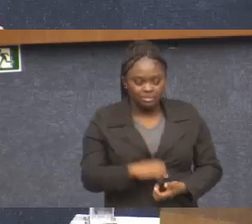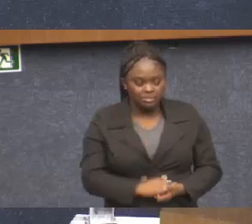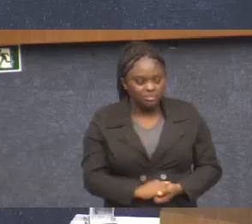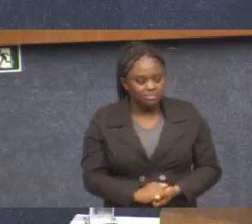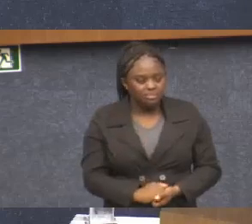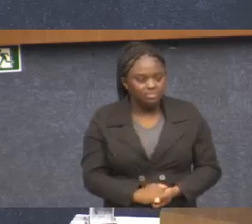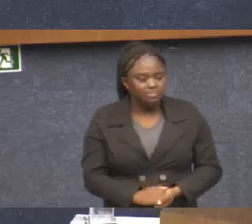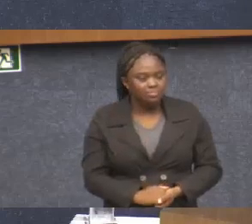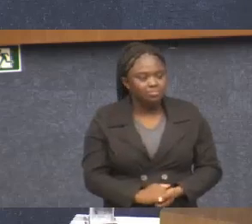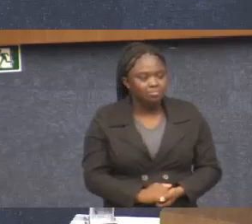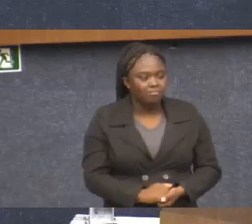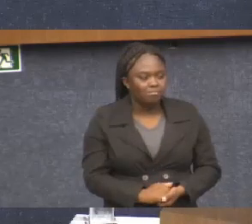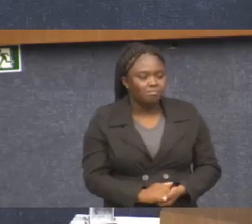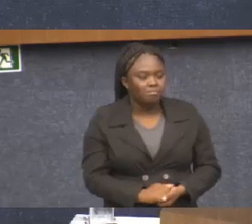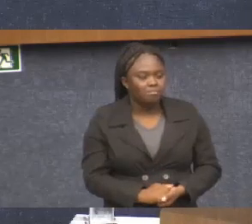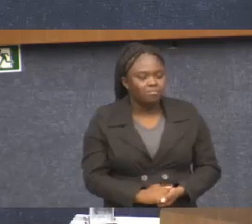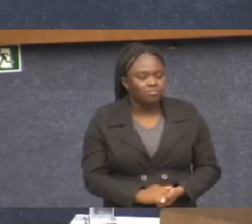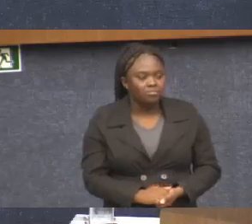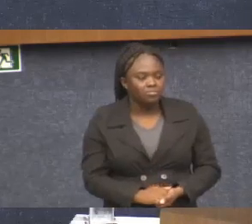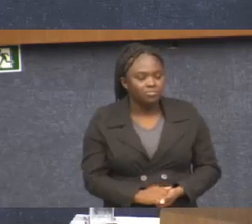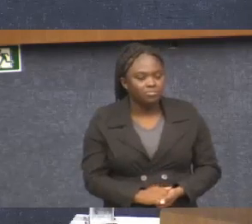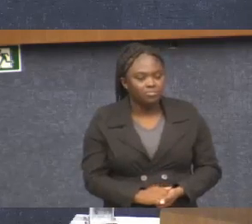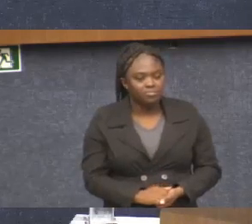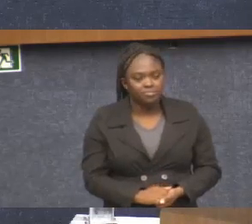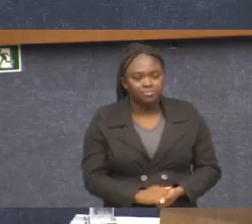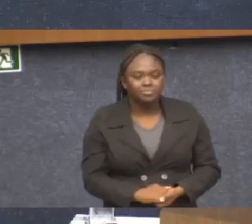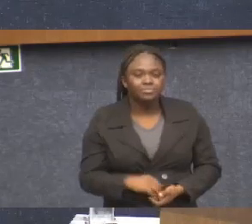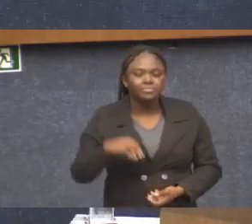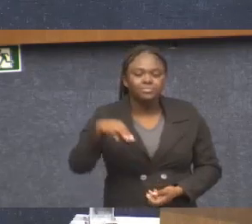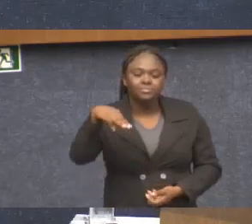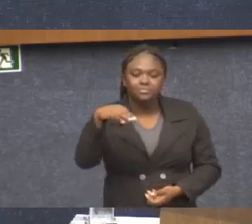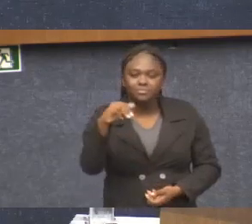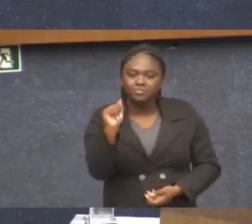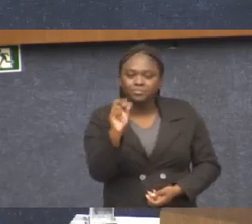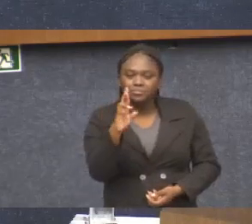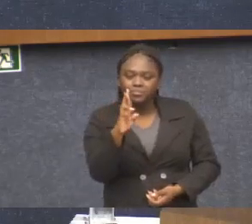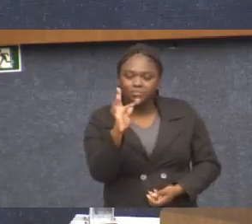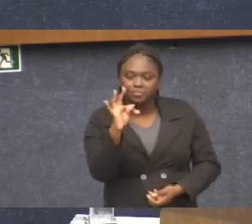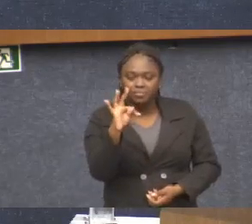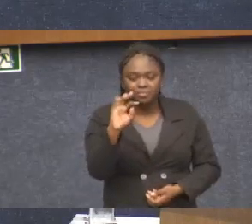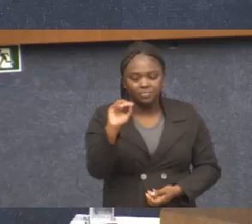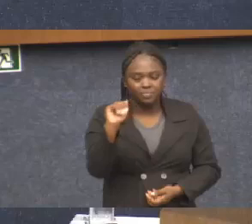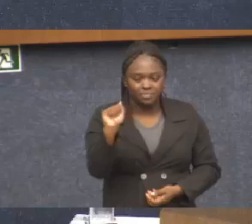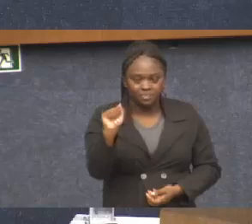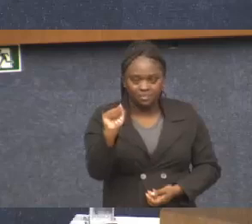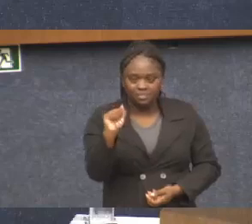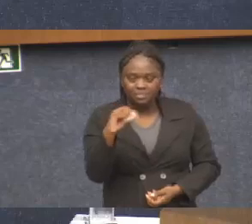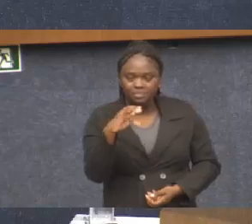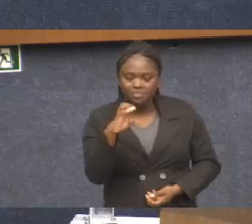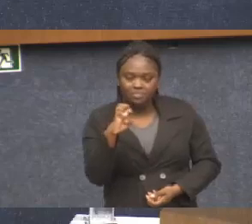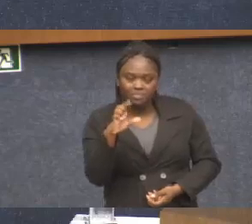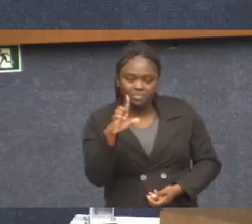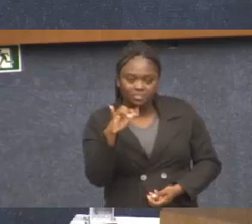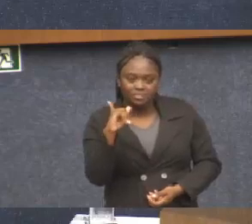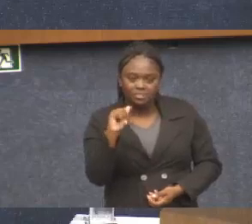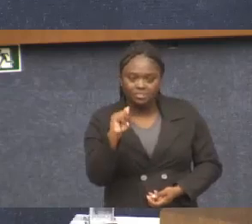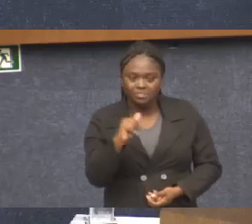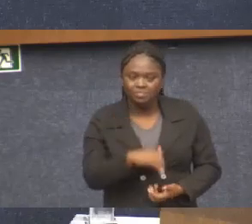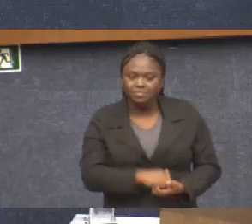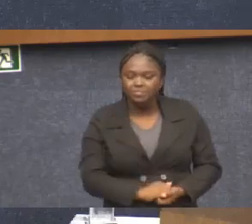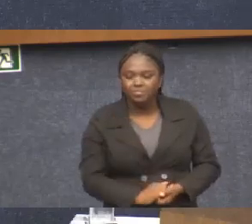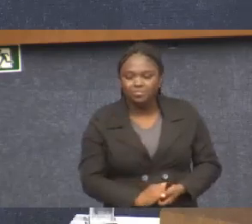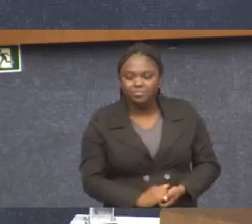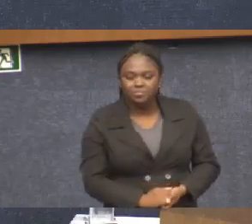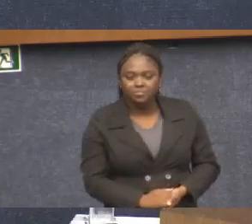cai sobre nós. É saber Marta se Célia infinito. Marinho Silva. O universo tão vasto e bonito é